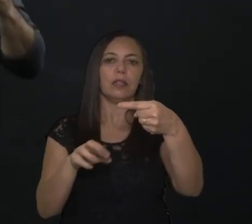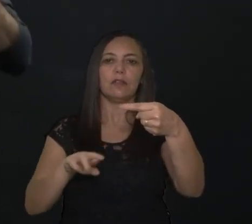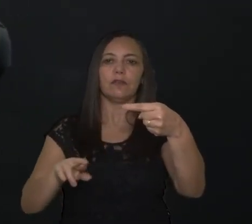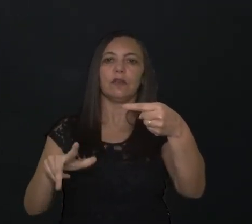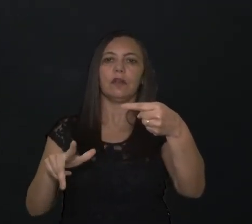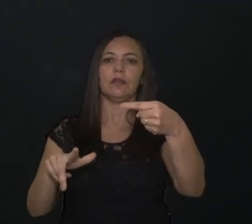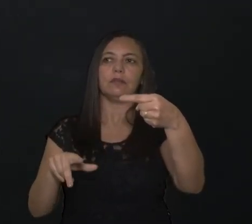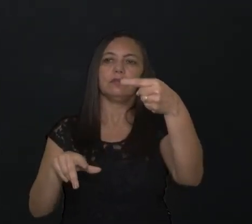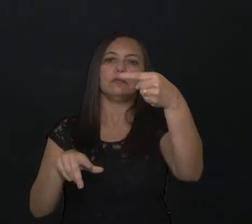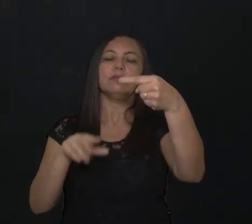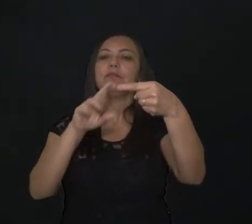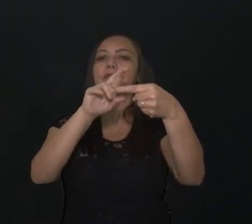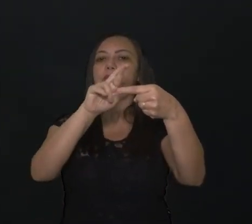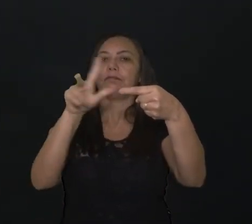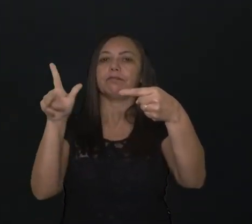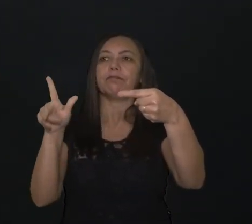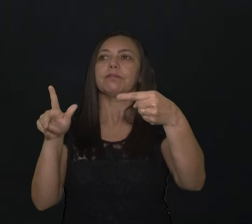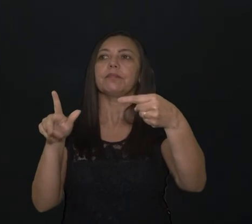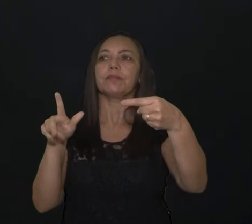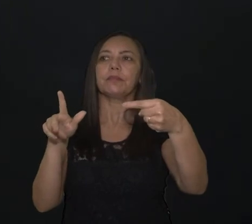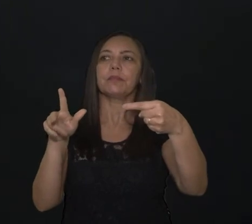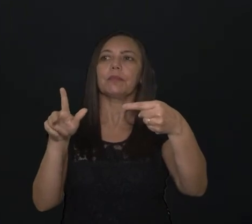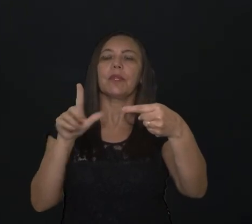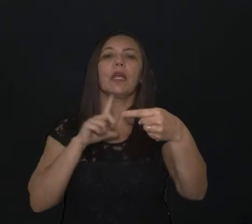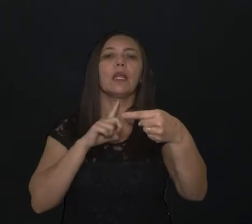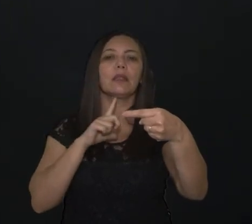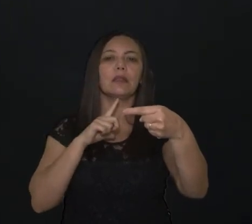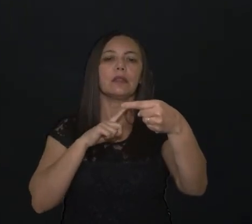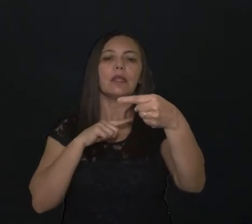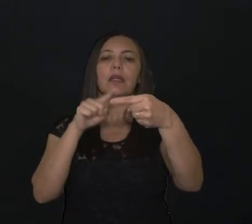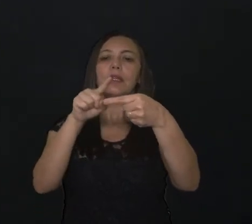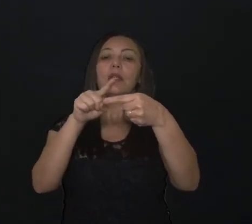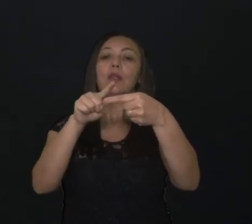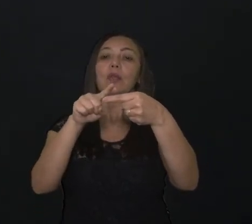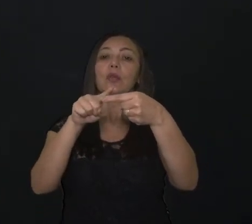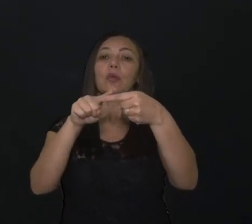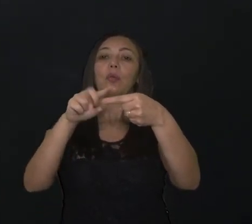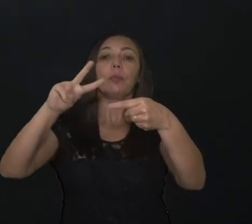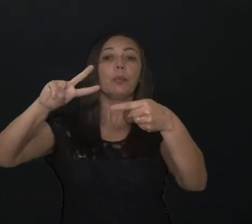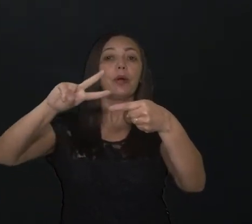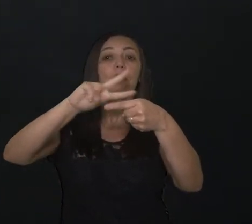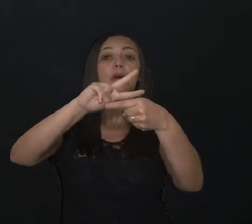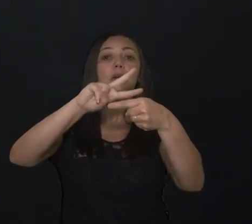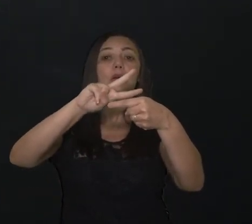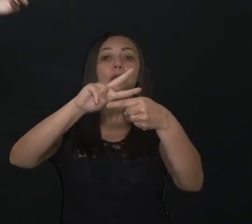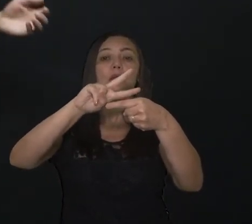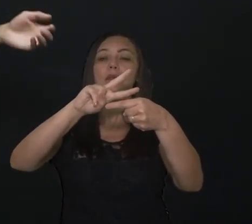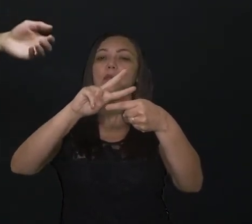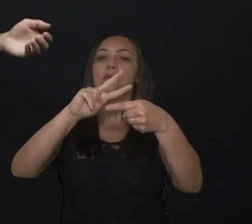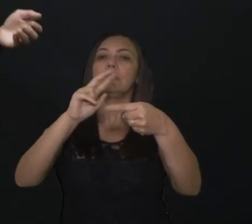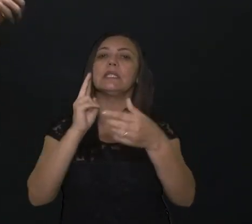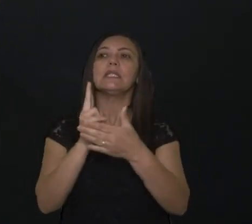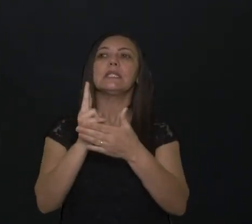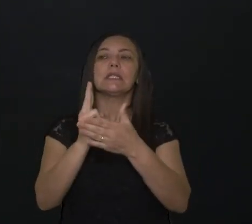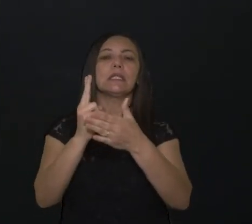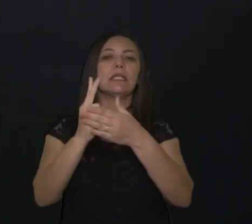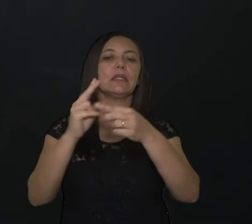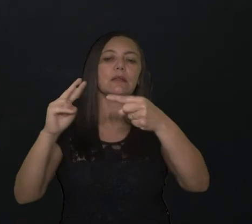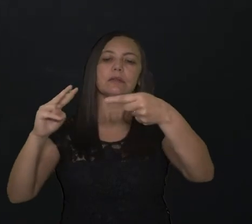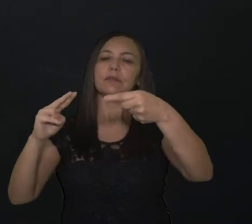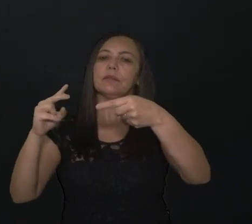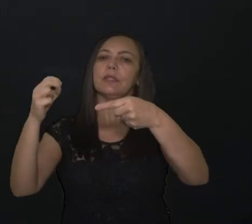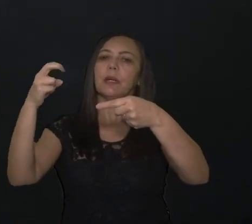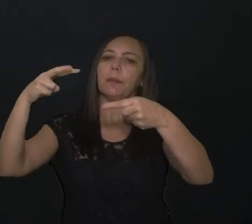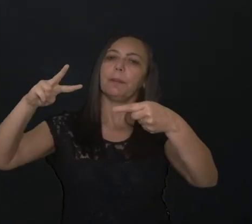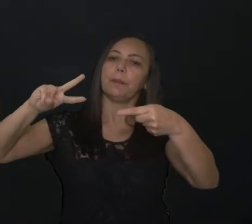inverso, obrigatoriamente, a que tem o numerador maior que o denominador será sempre a maior